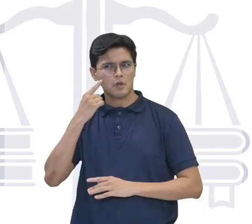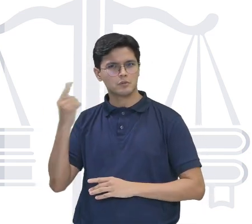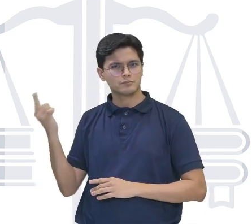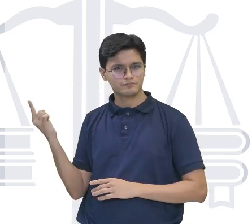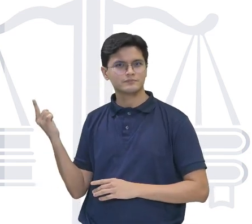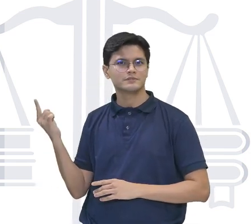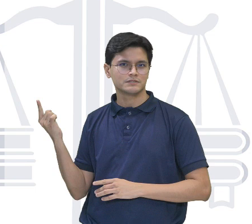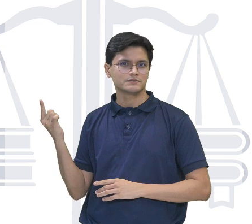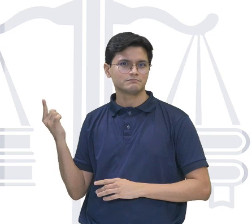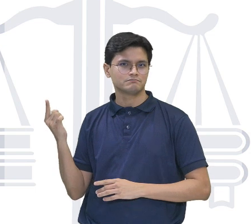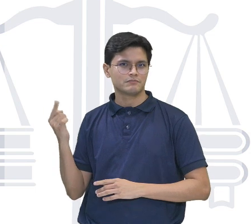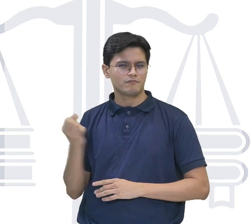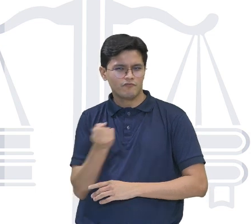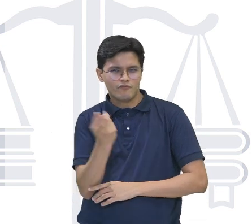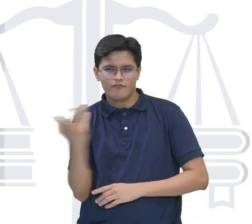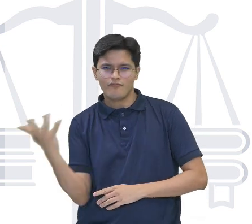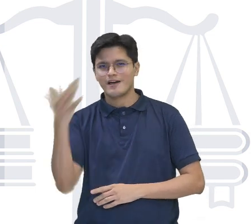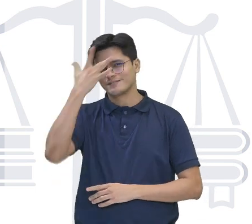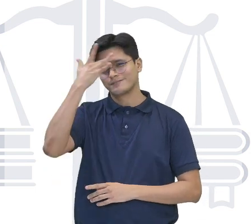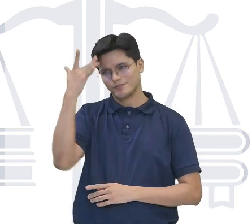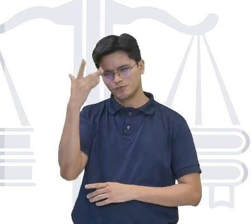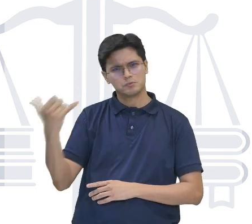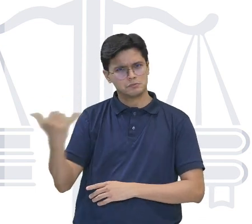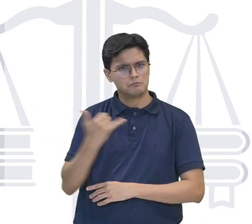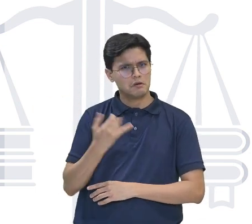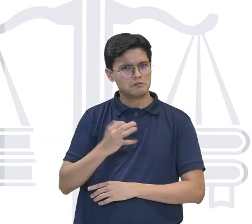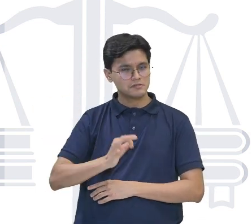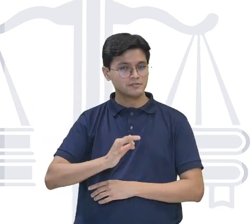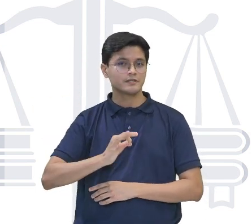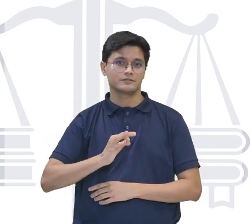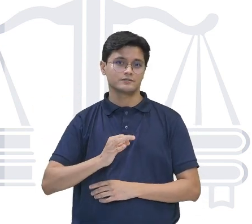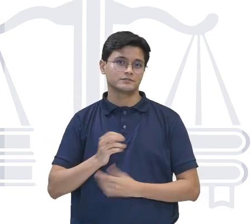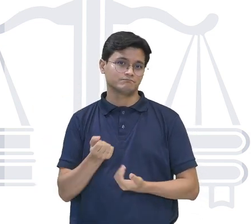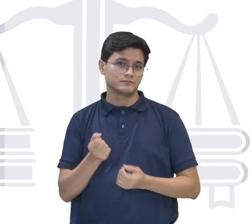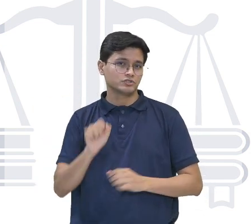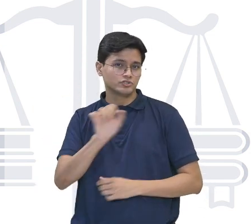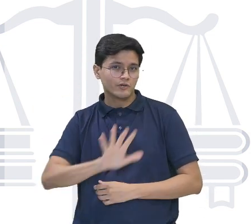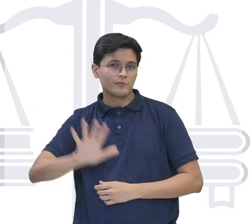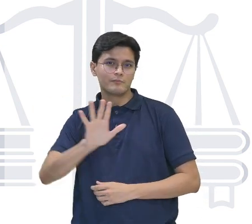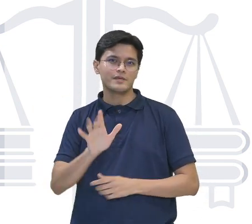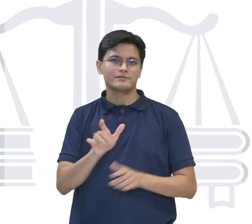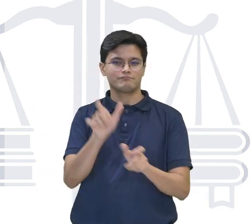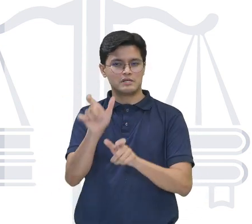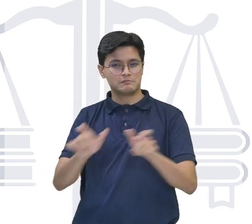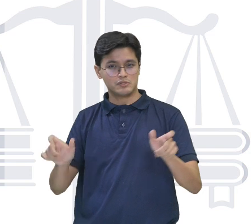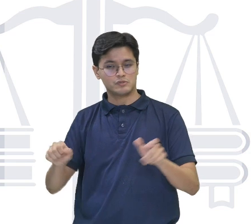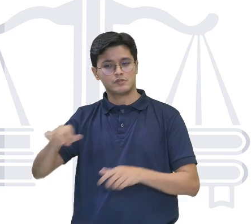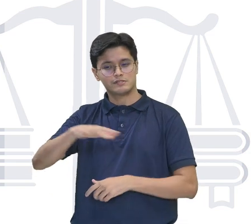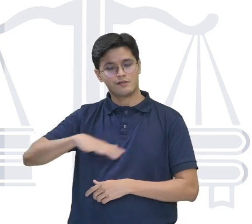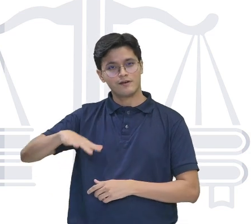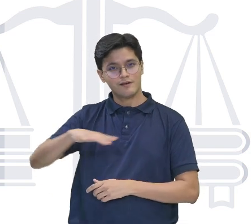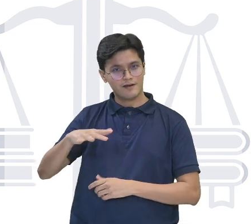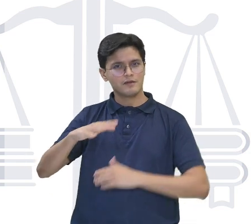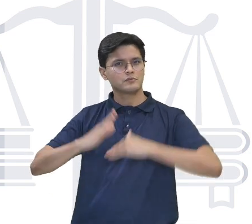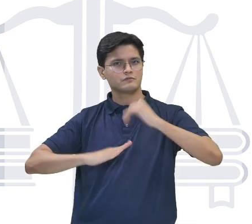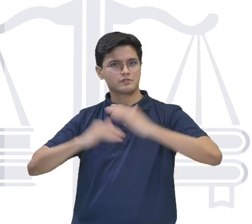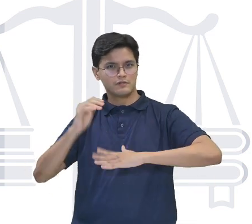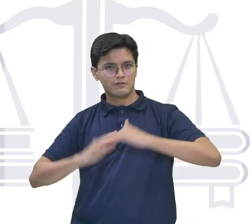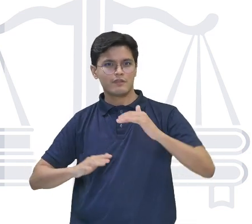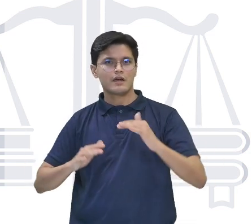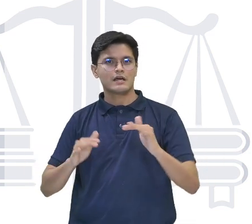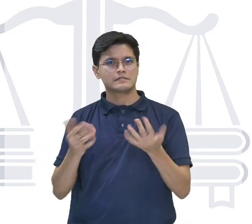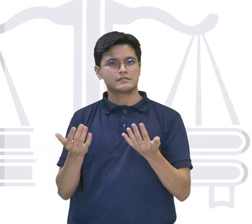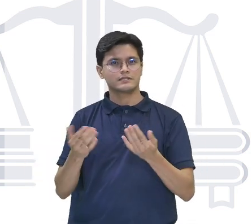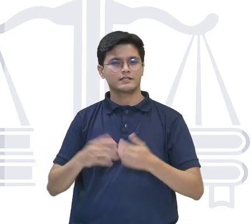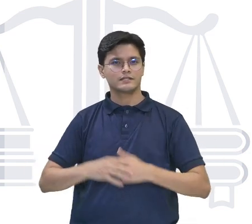isso aí, tá bom? Normalmente, a galera da química, né, os professores devem fazer ali diversas